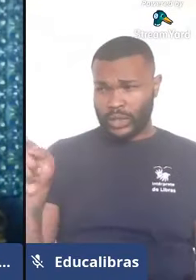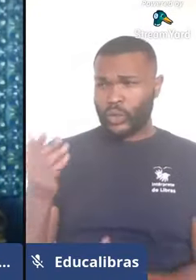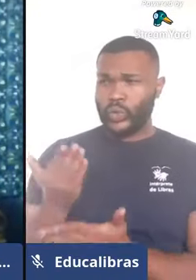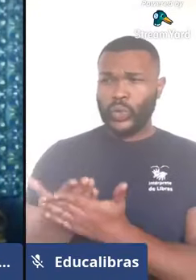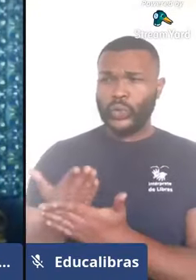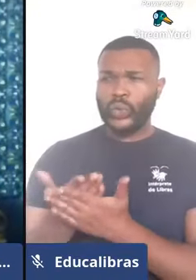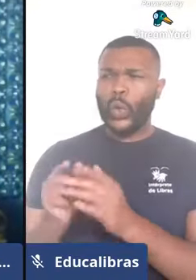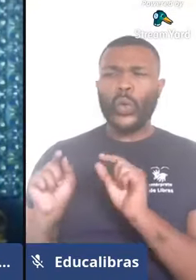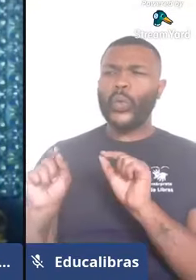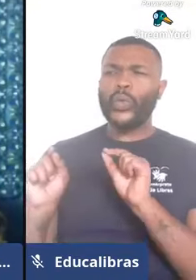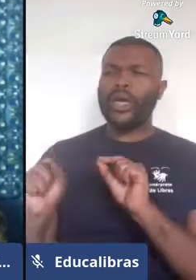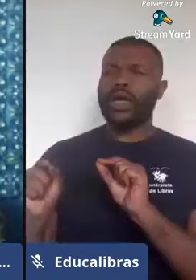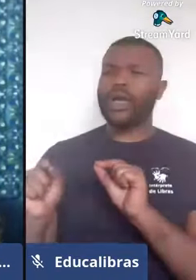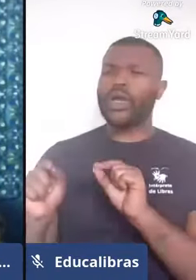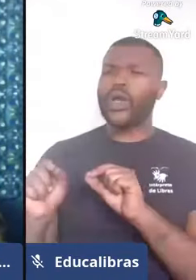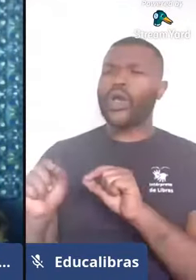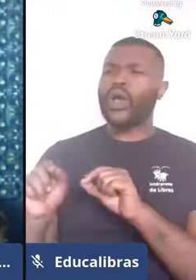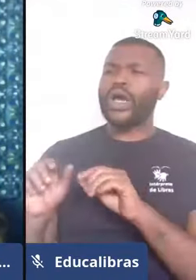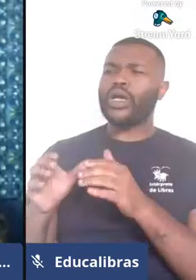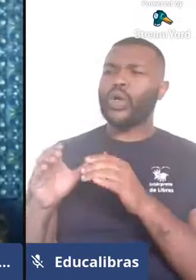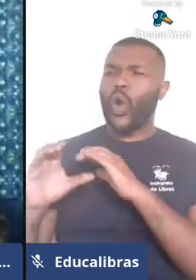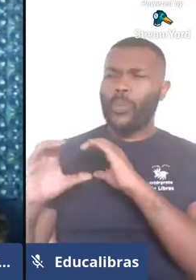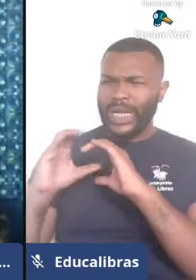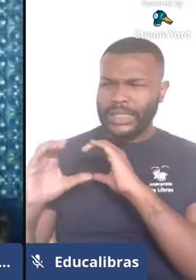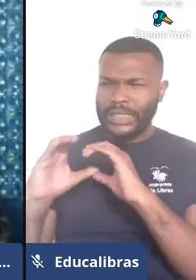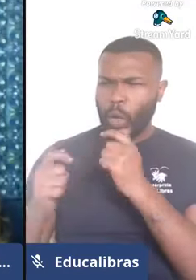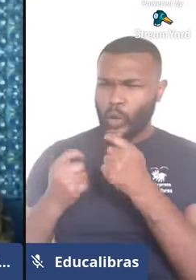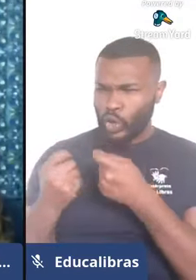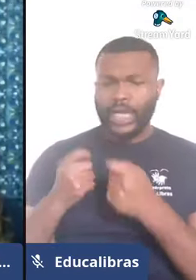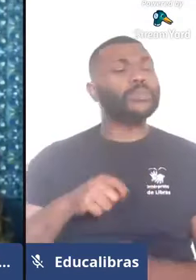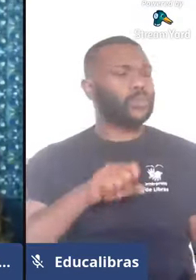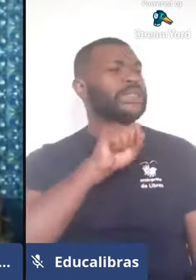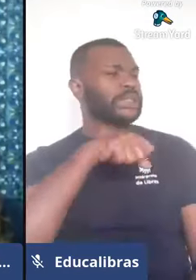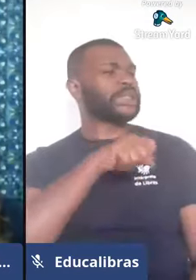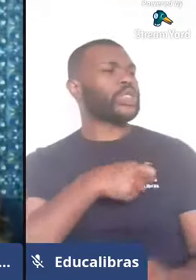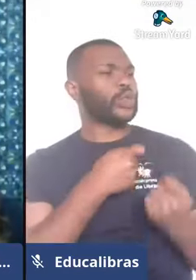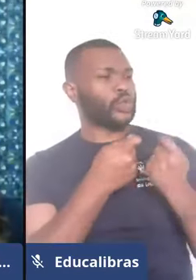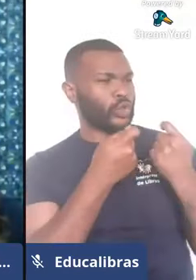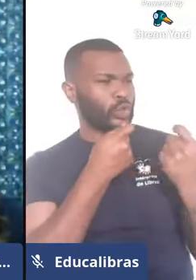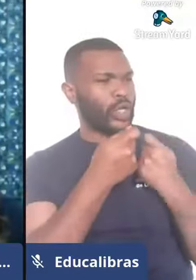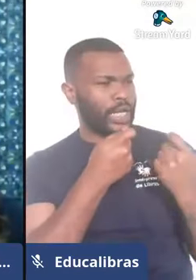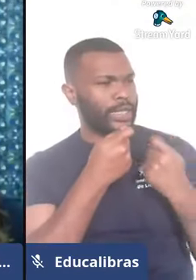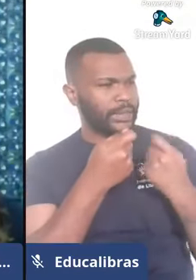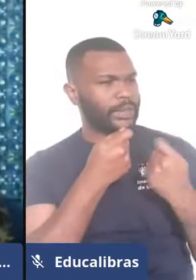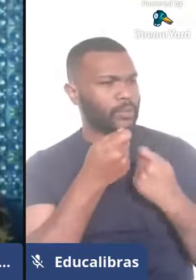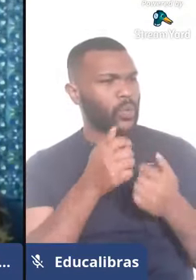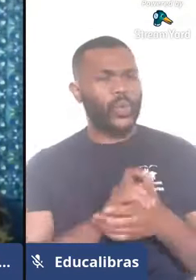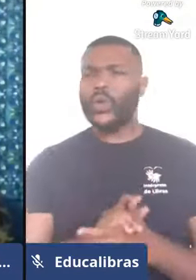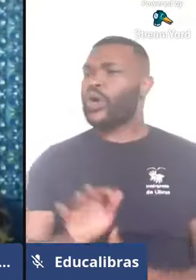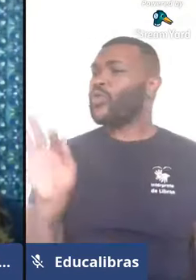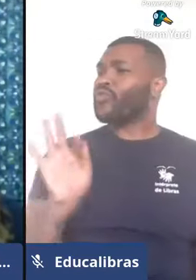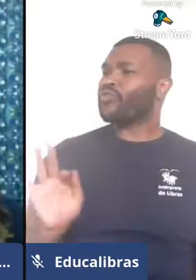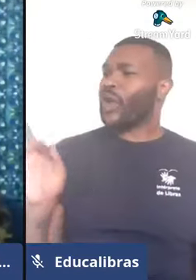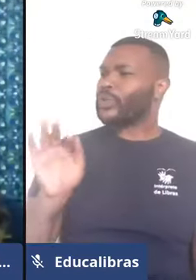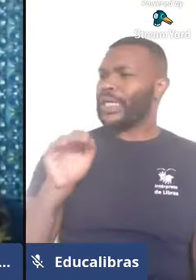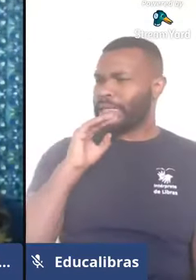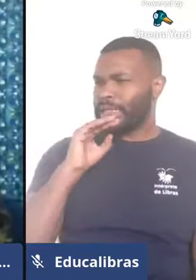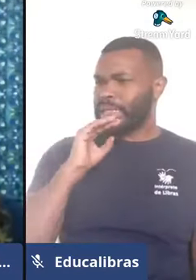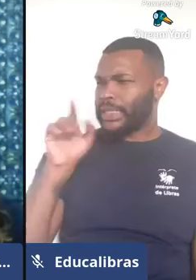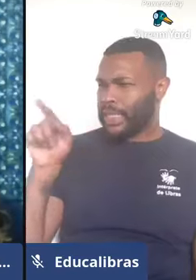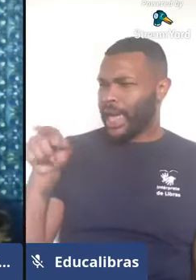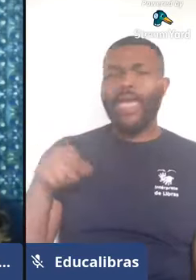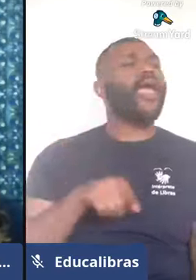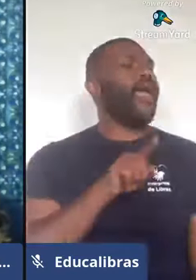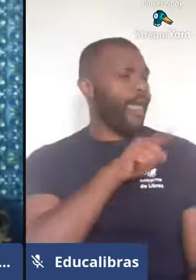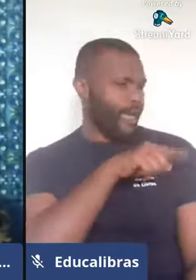de Comunicação, Jornalismo. Jornalismo. A Uni Santana, é isso? Uni Santana,